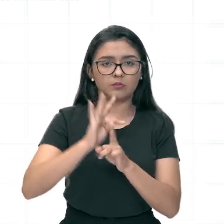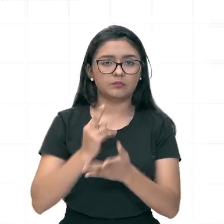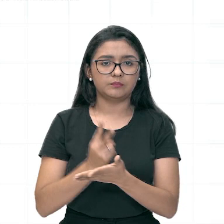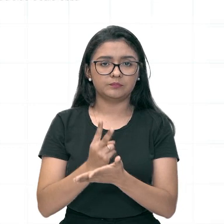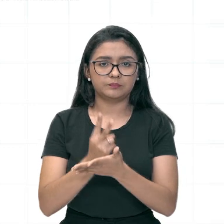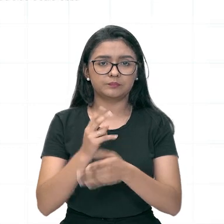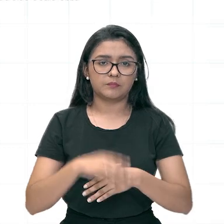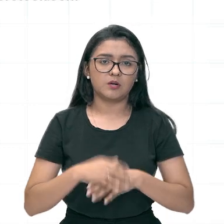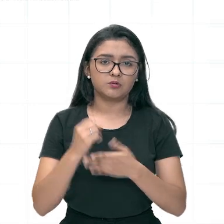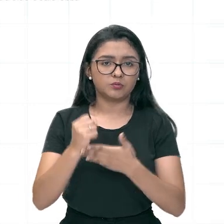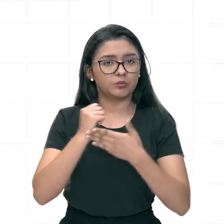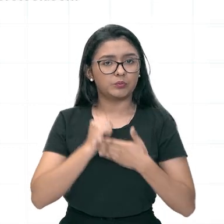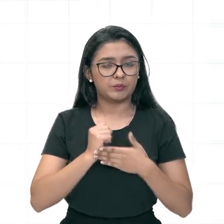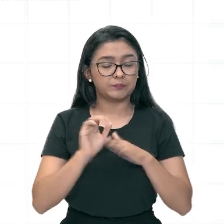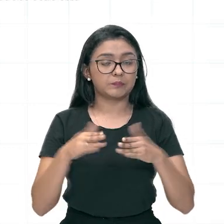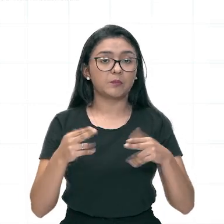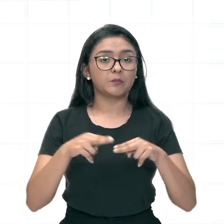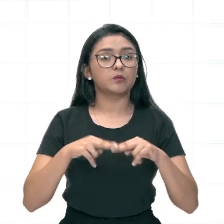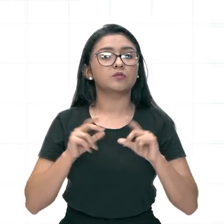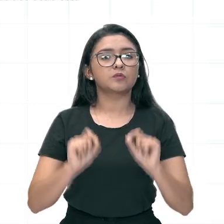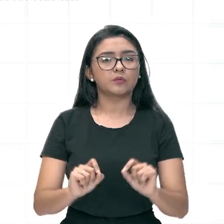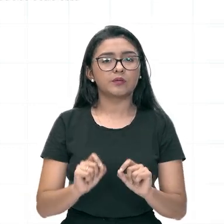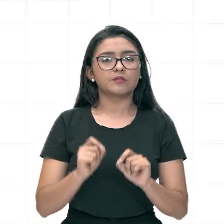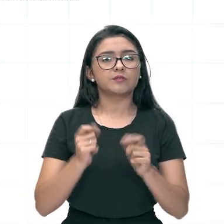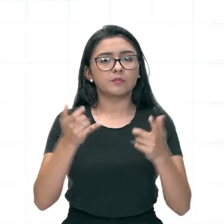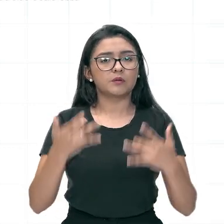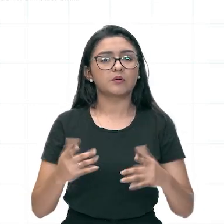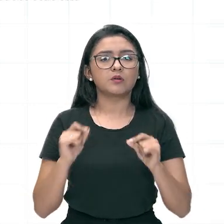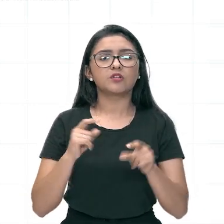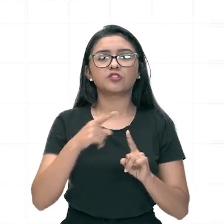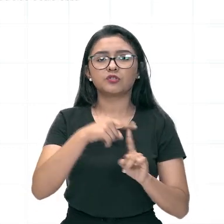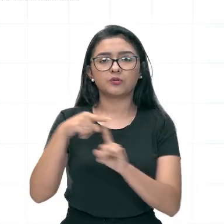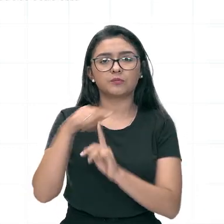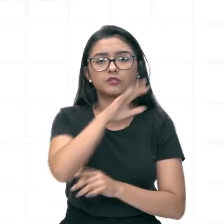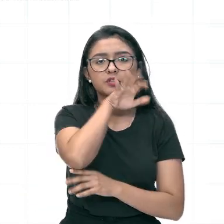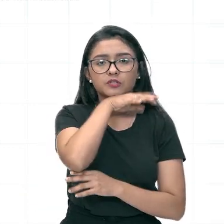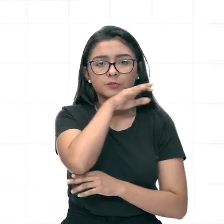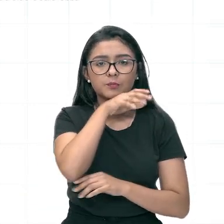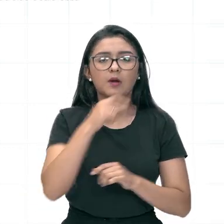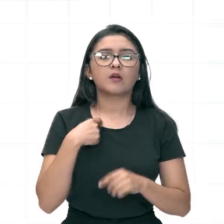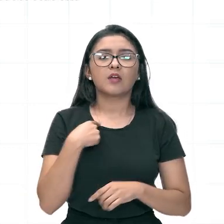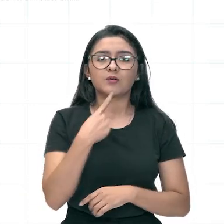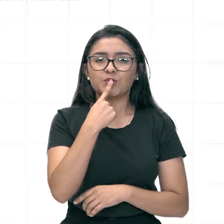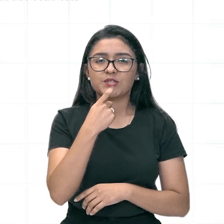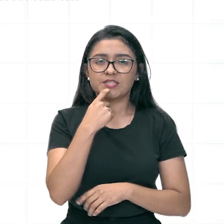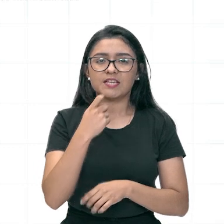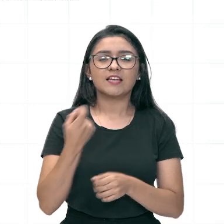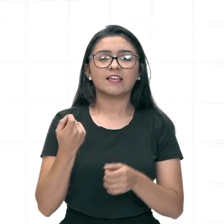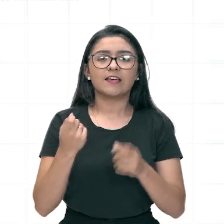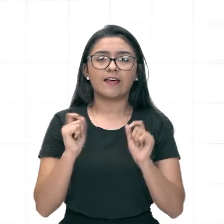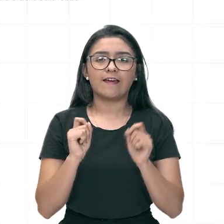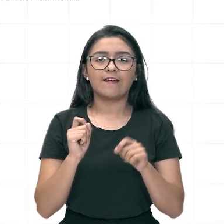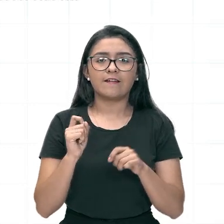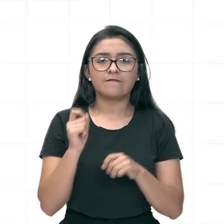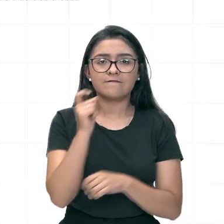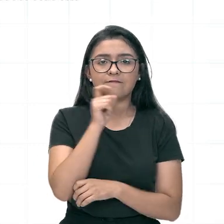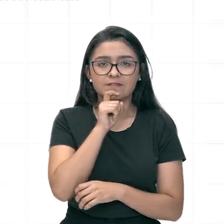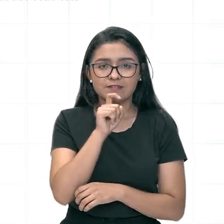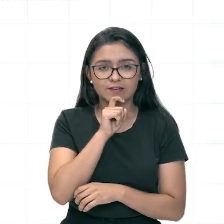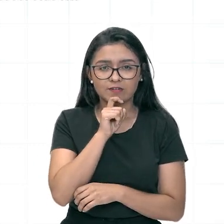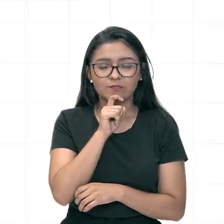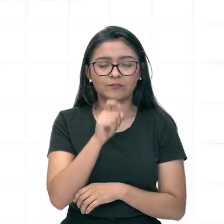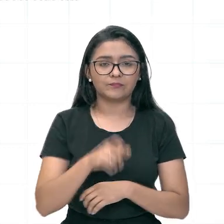aí para o seu metabolismo. Então, por isso a gente costuma dizer, né, que são animais de sangue frio, né? A gente fala popularmente ali que são